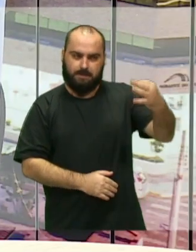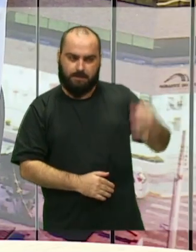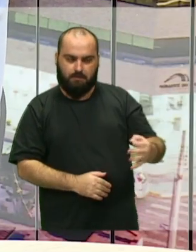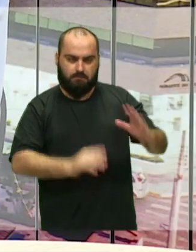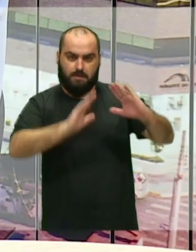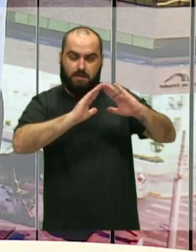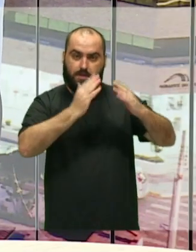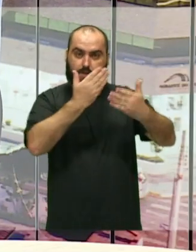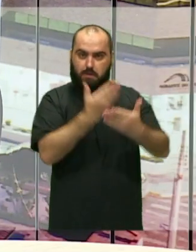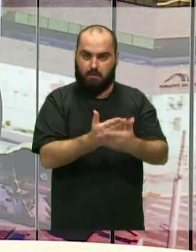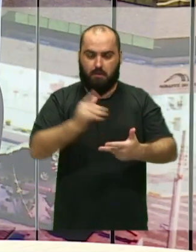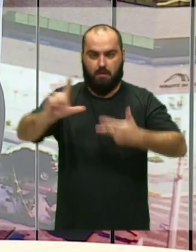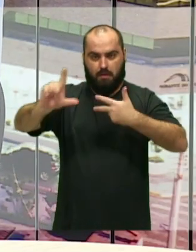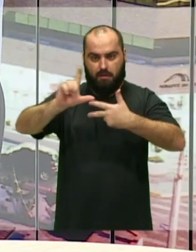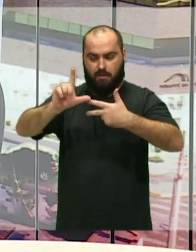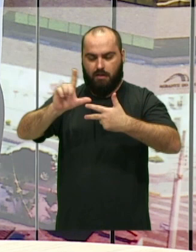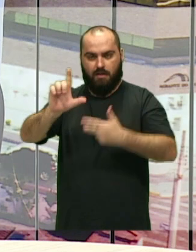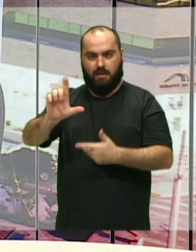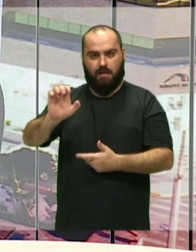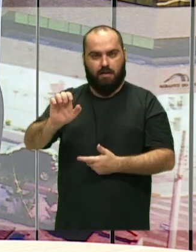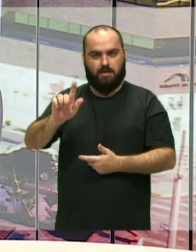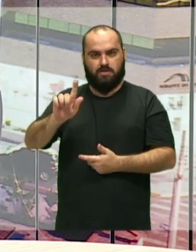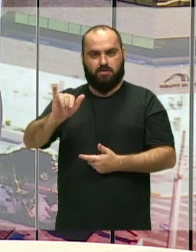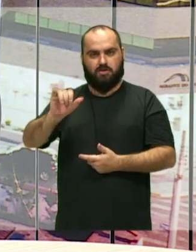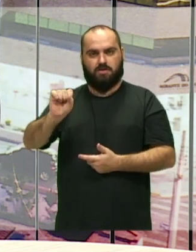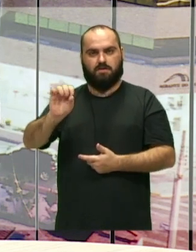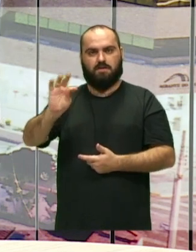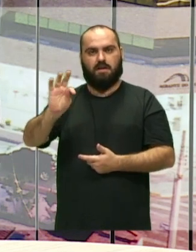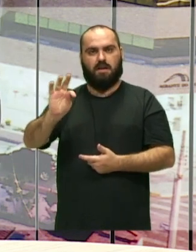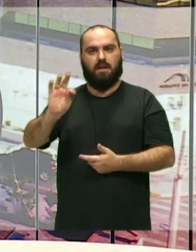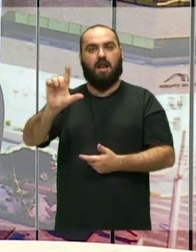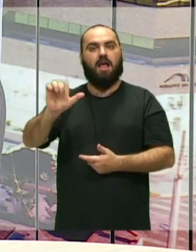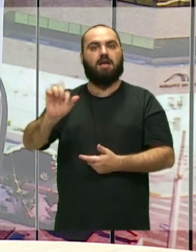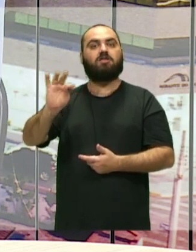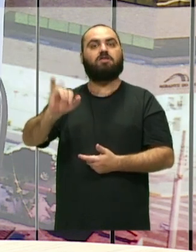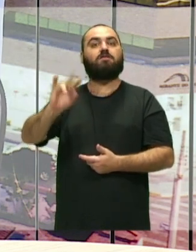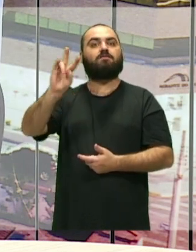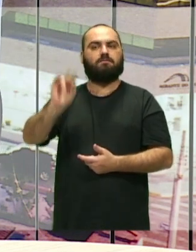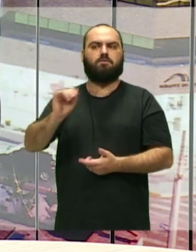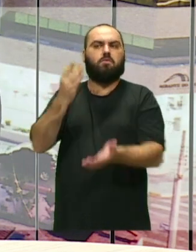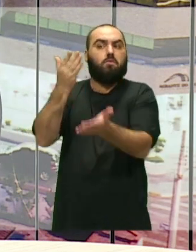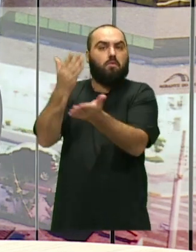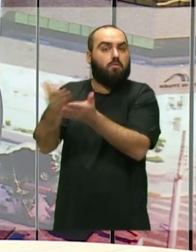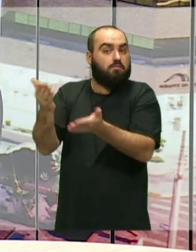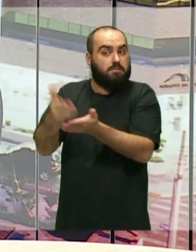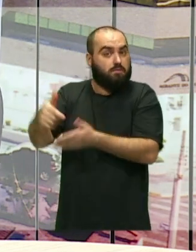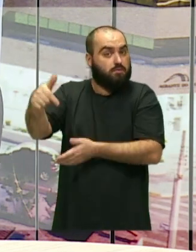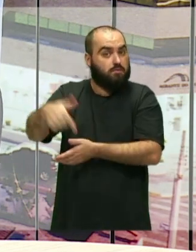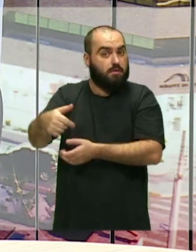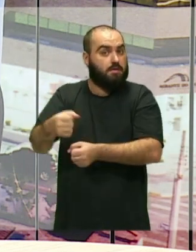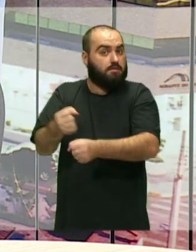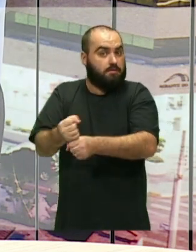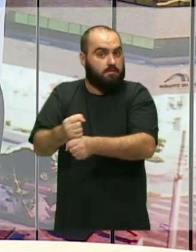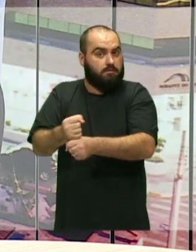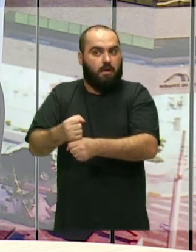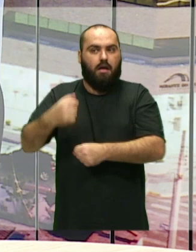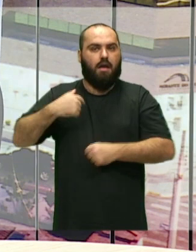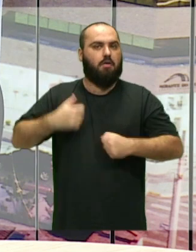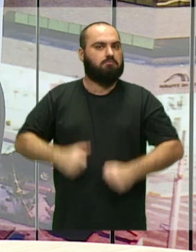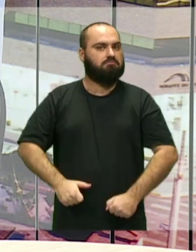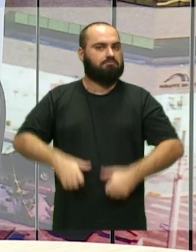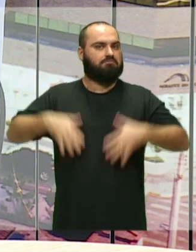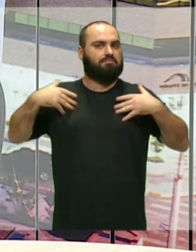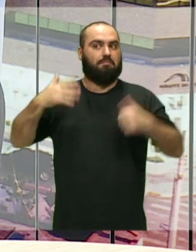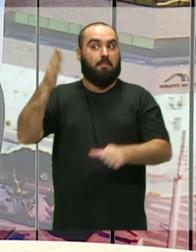Legislativa é um projeto que começou nesse nessa legislatura eu tenho honra de ser o primeiro presidente da escola